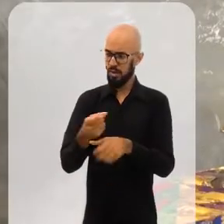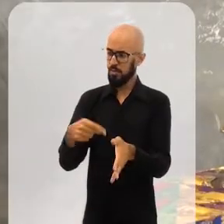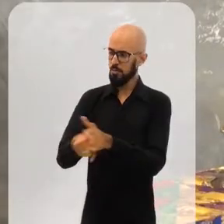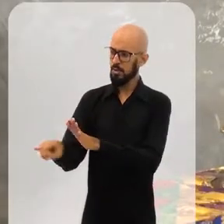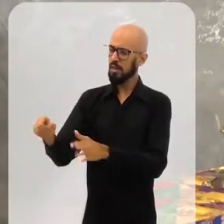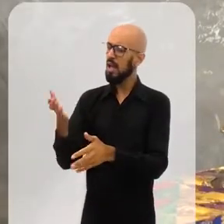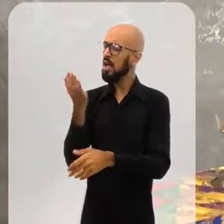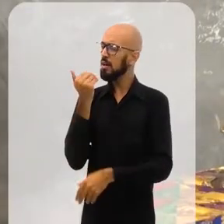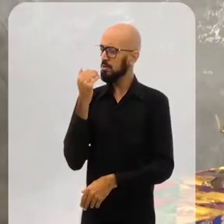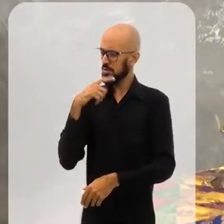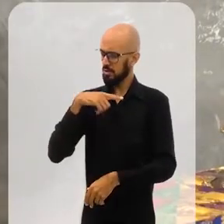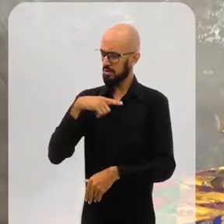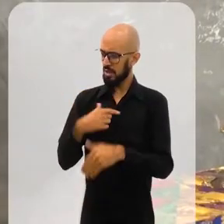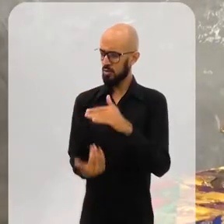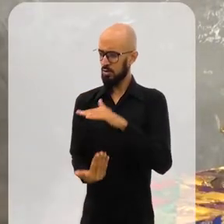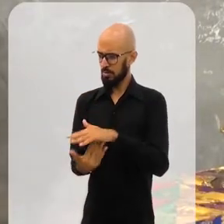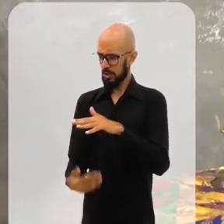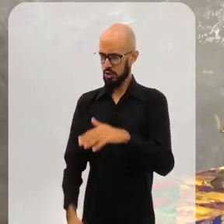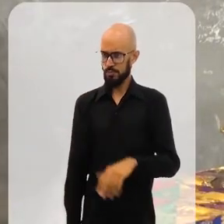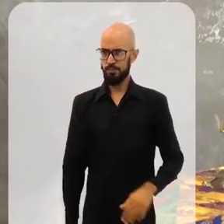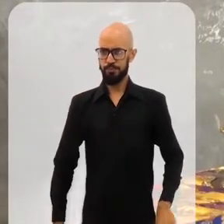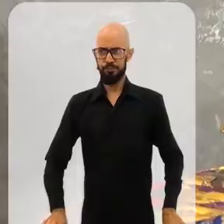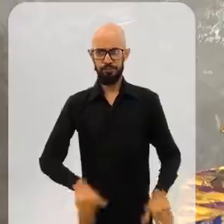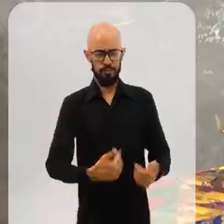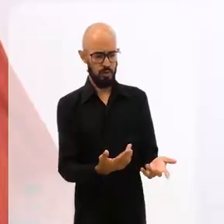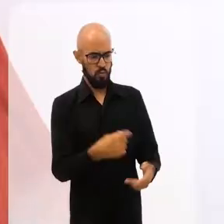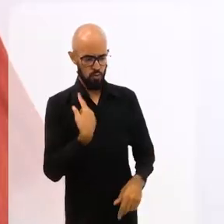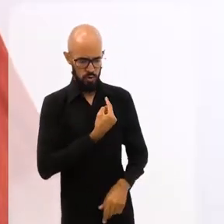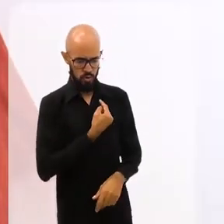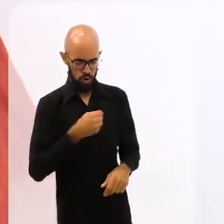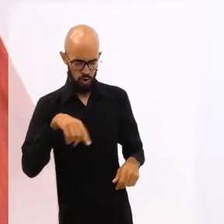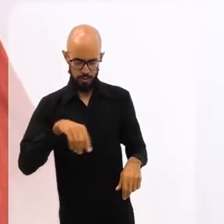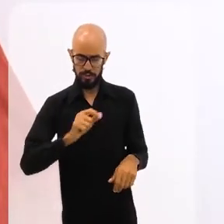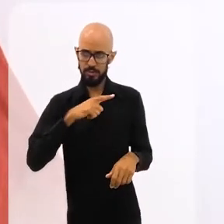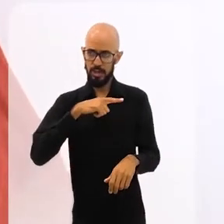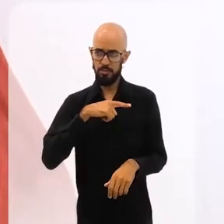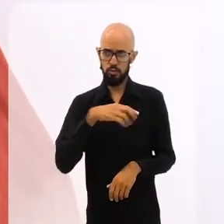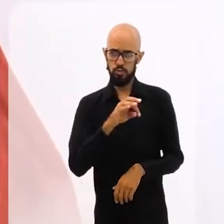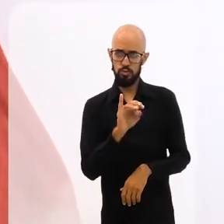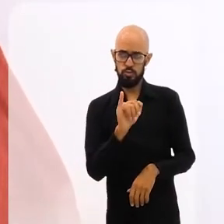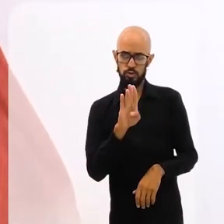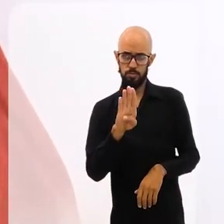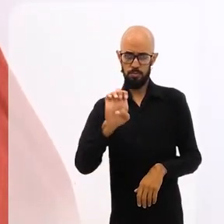restrições alimentares? Veja só, o que a gente busca, lá no Tibete